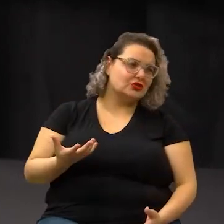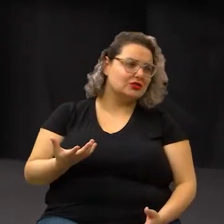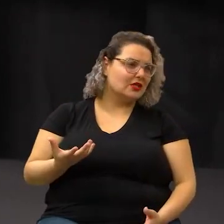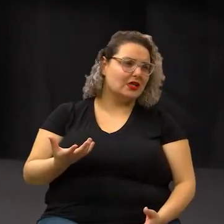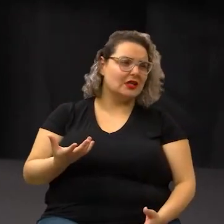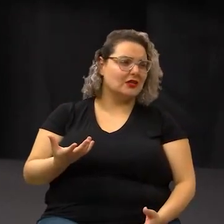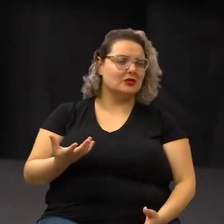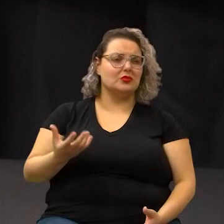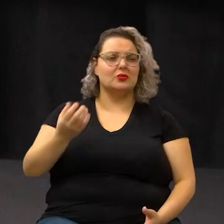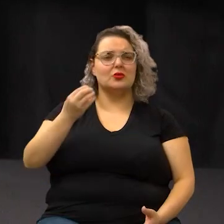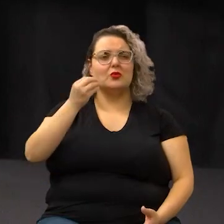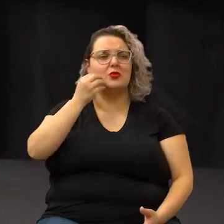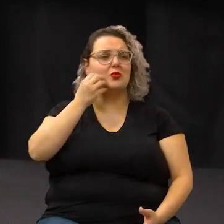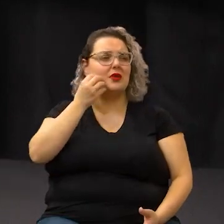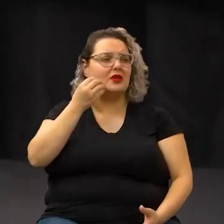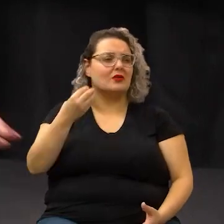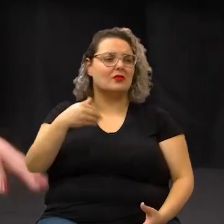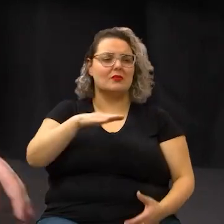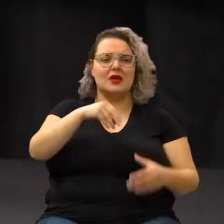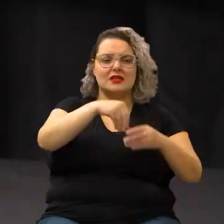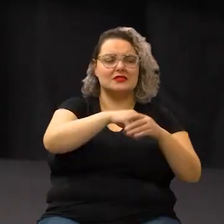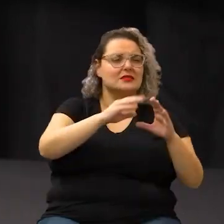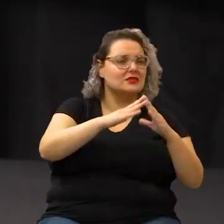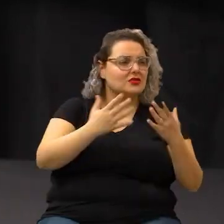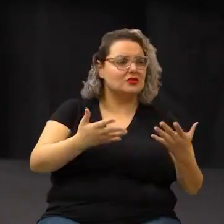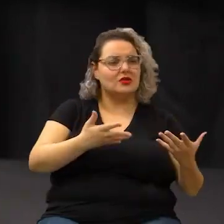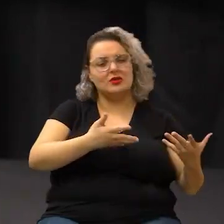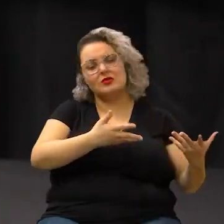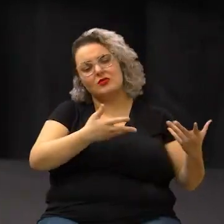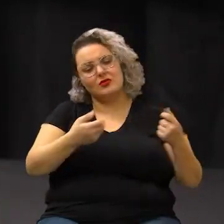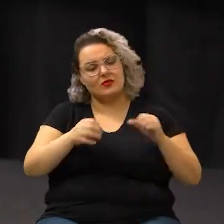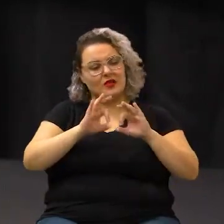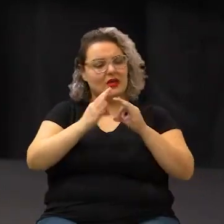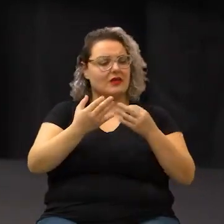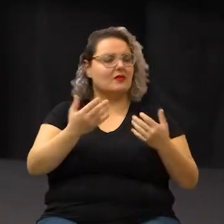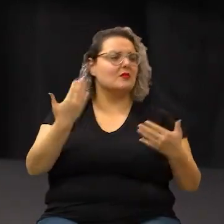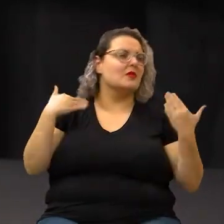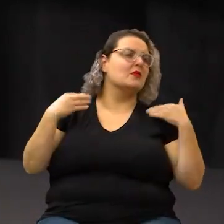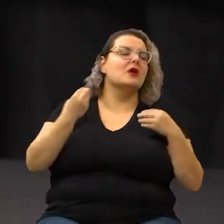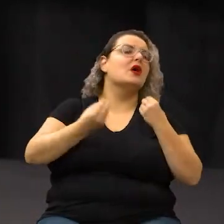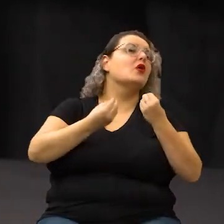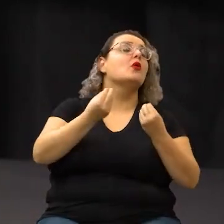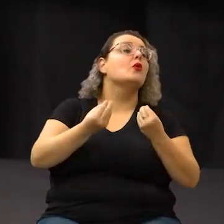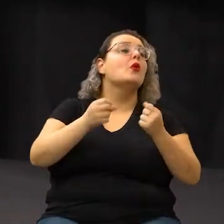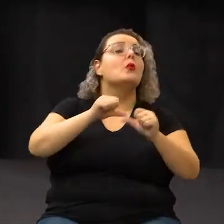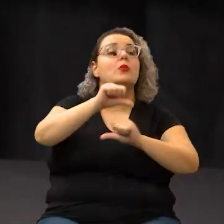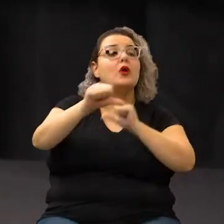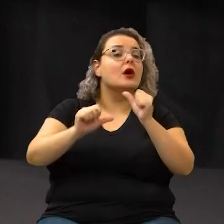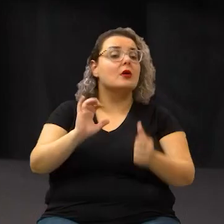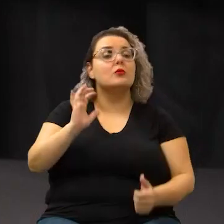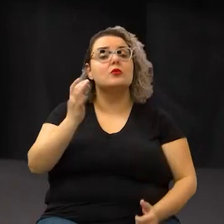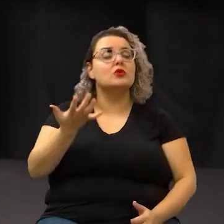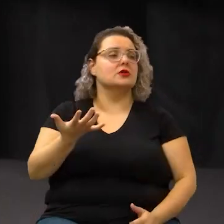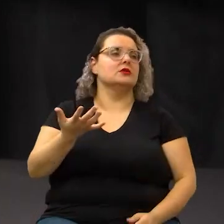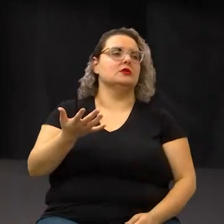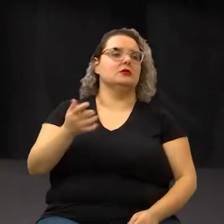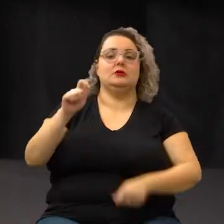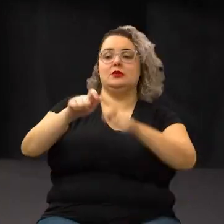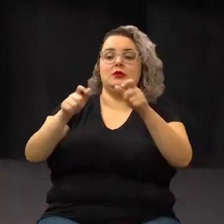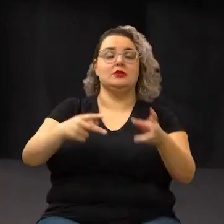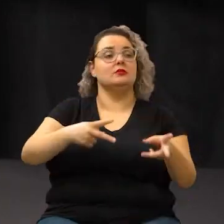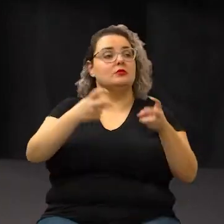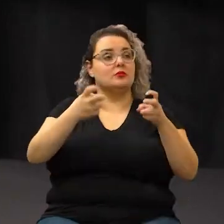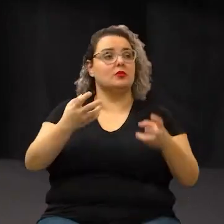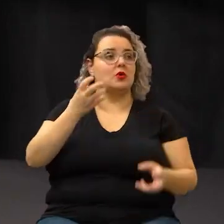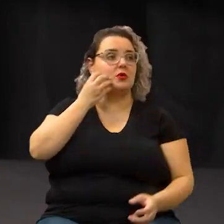o Igor mais caseiro, que convida mais a família para sair. Como que foi essa mudança e